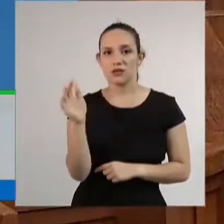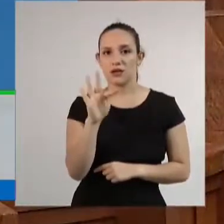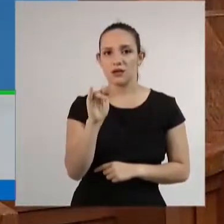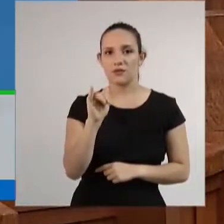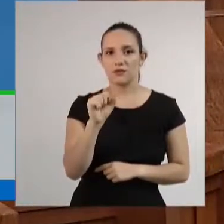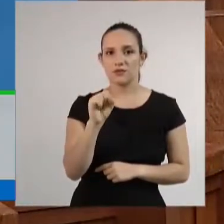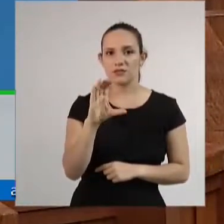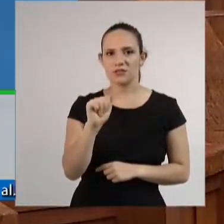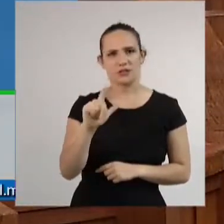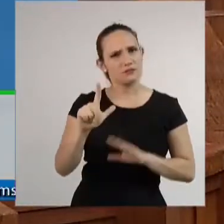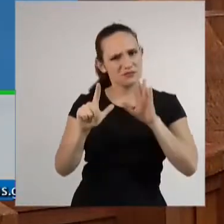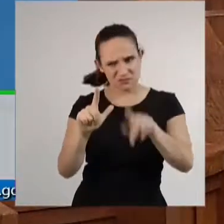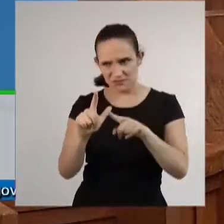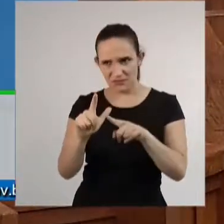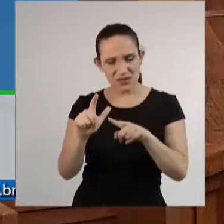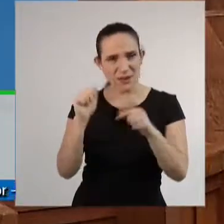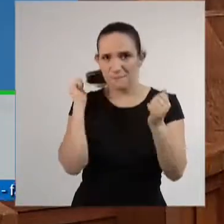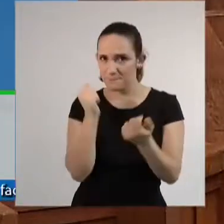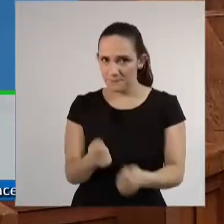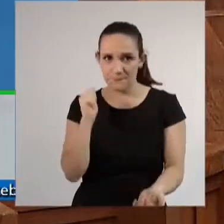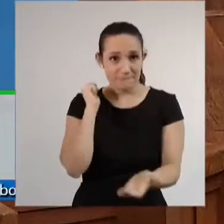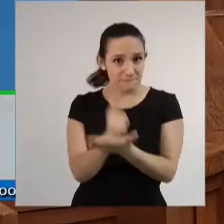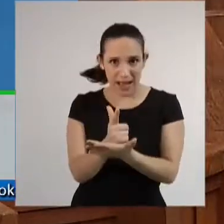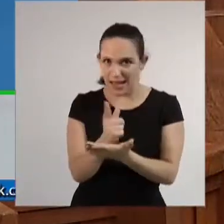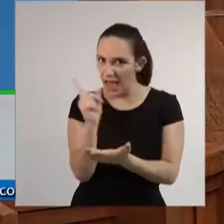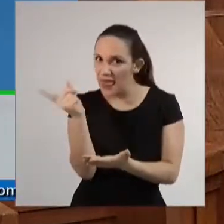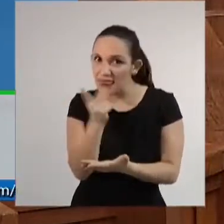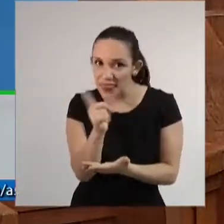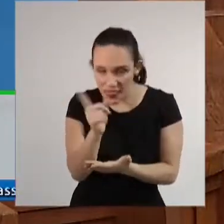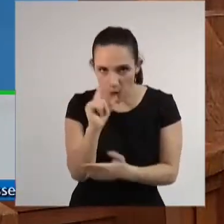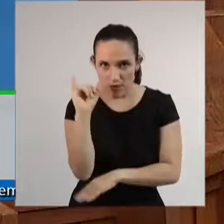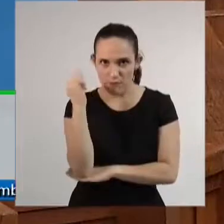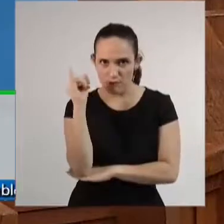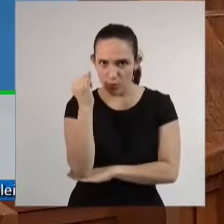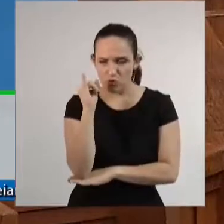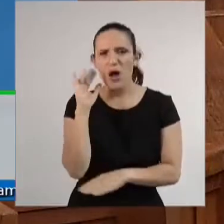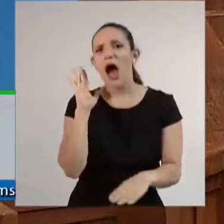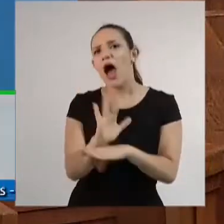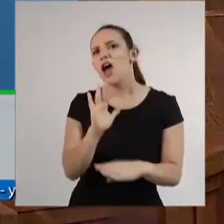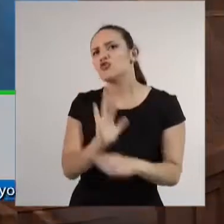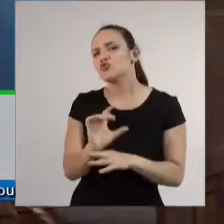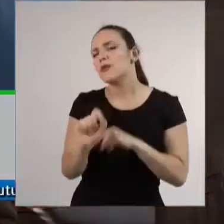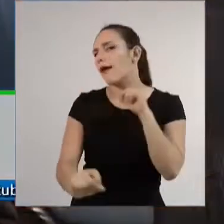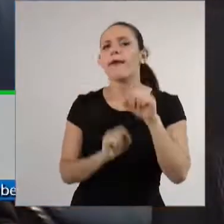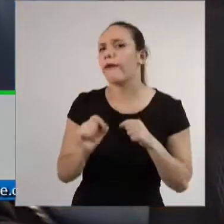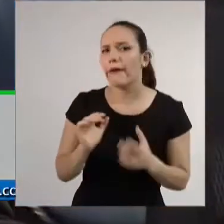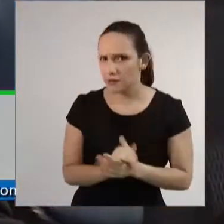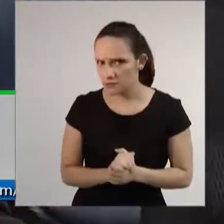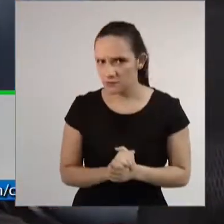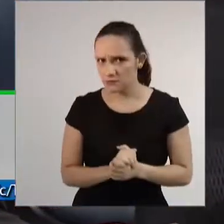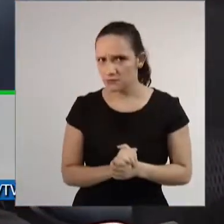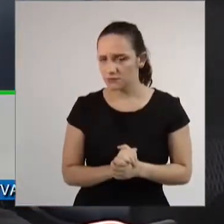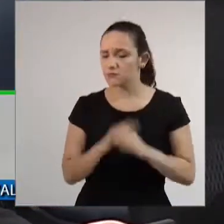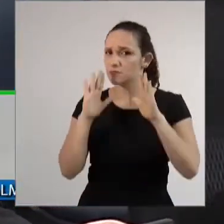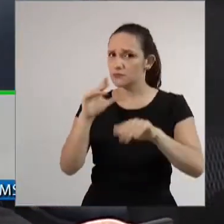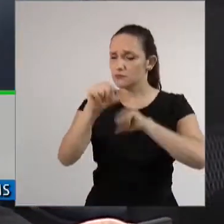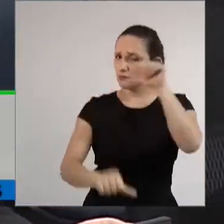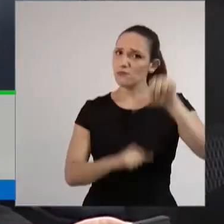Pedro Kemp, as renúncias fiscais. A recomposição do Estado brasileiro